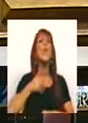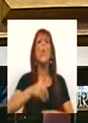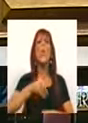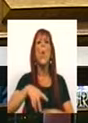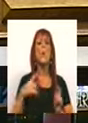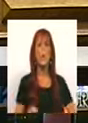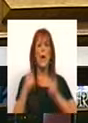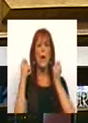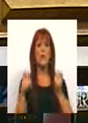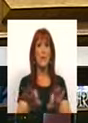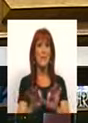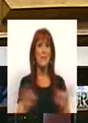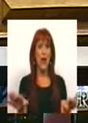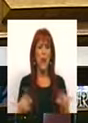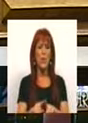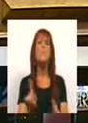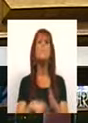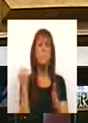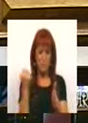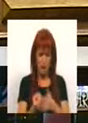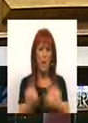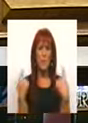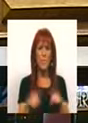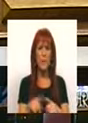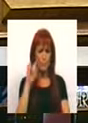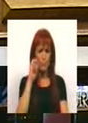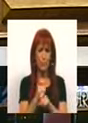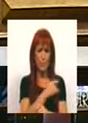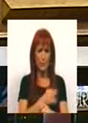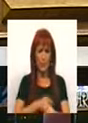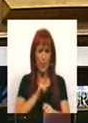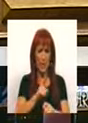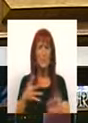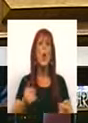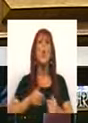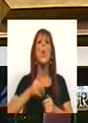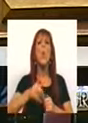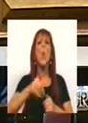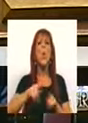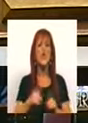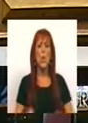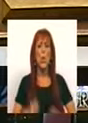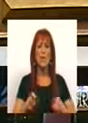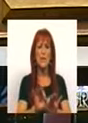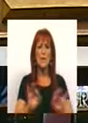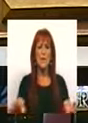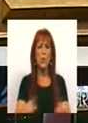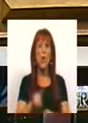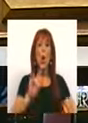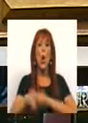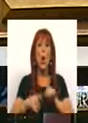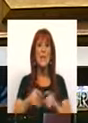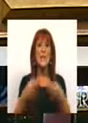um investimento sério e efetivo na fiscalização, para quando um investimento sério naquilo